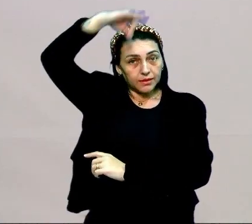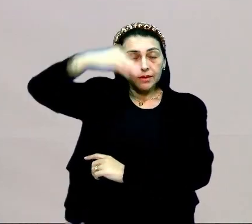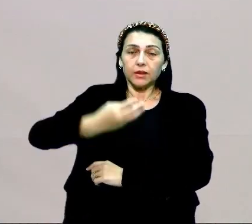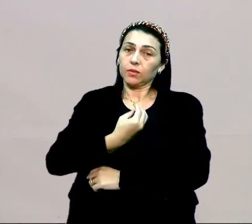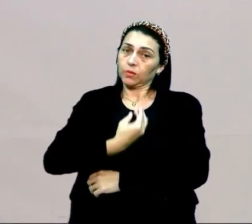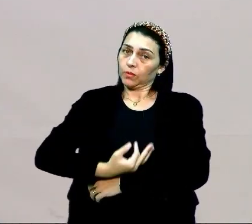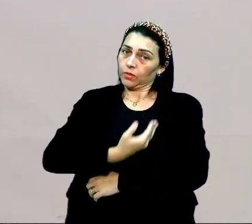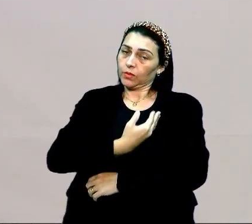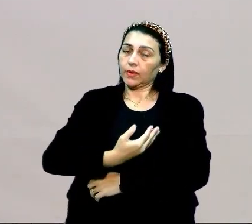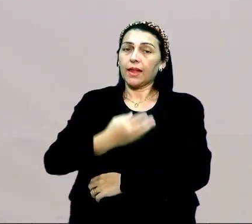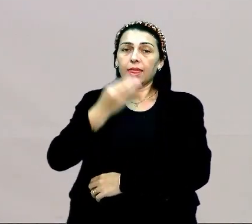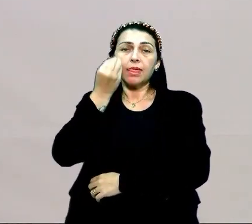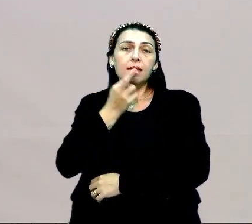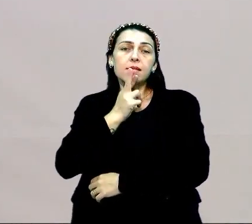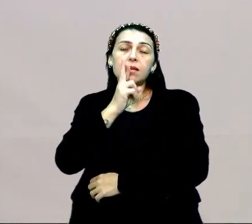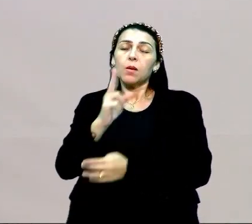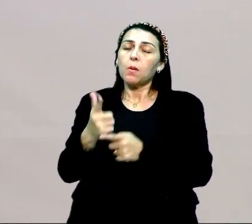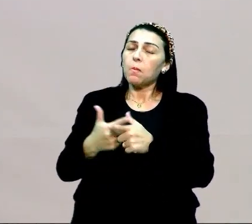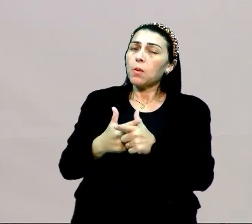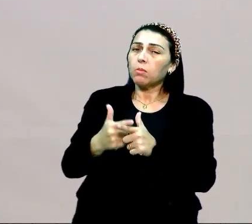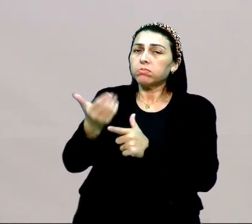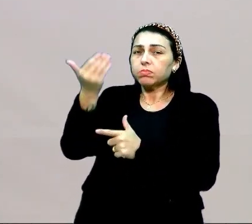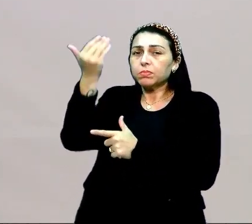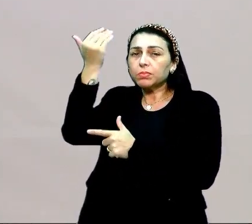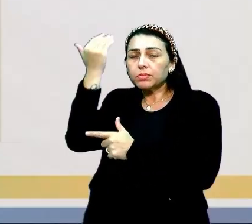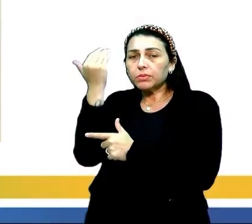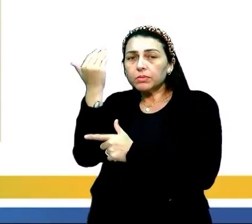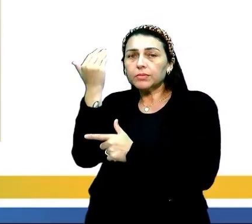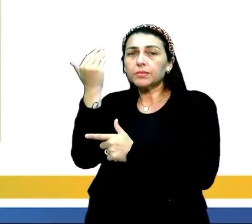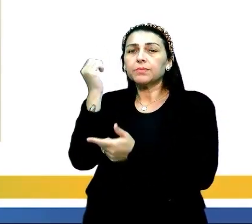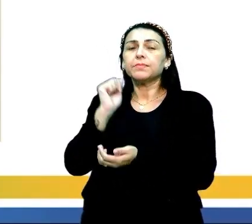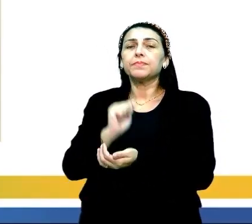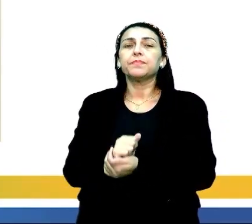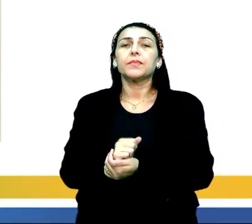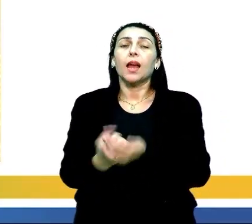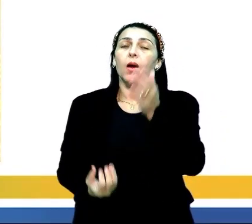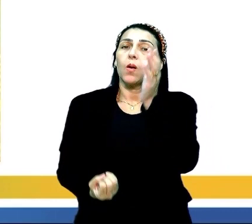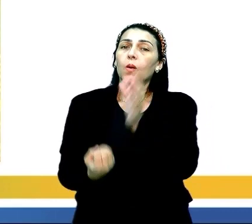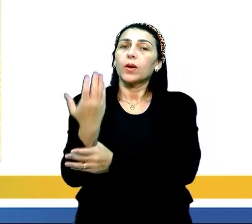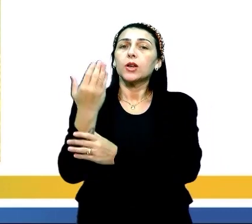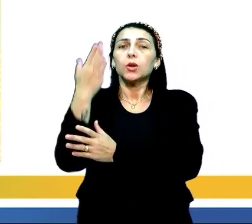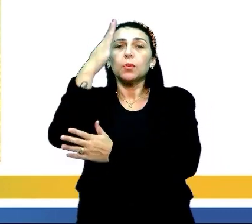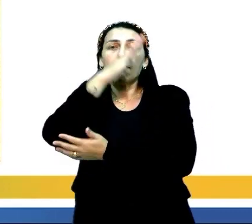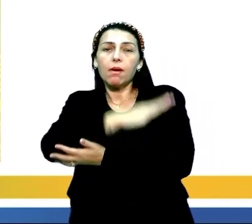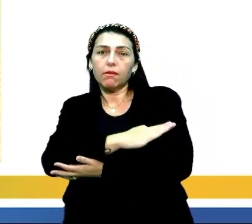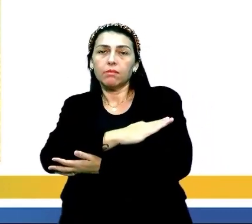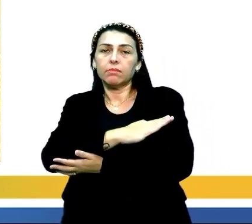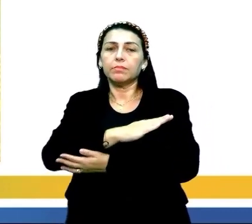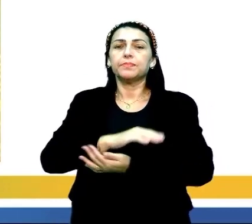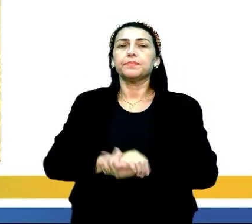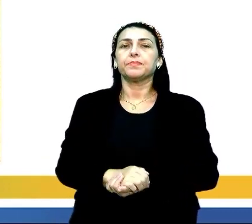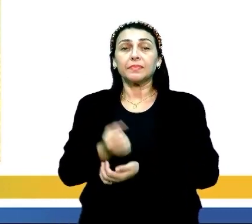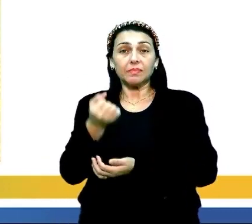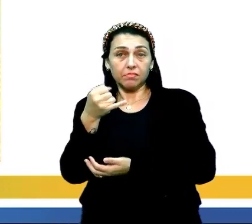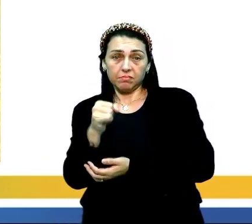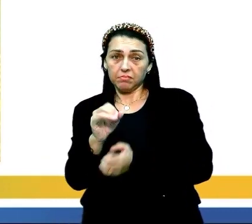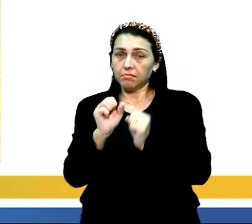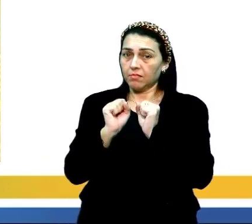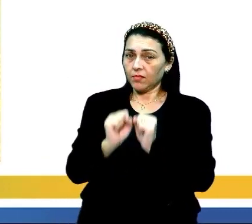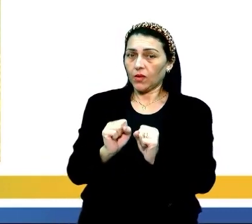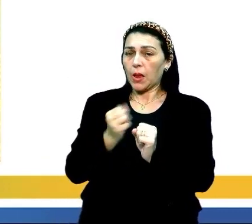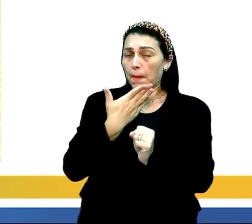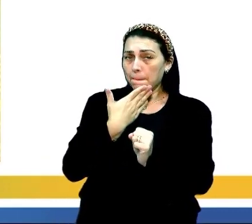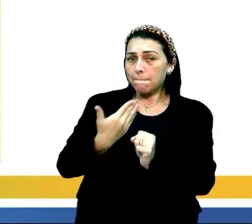um problema muito antigo a respeito da origem do mal. Se pode